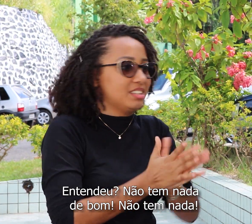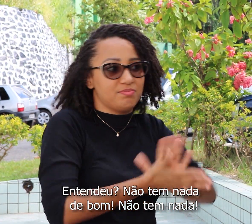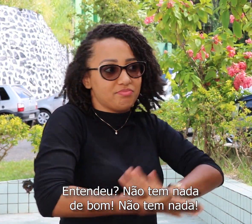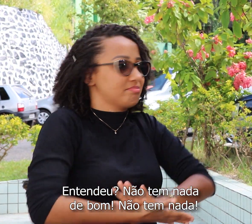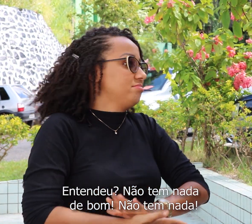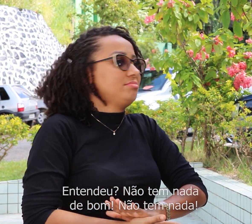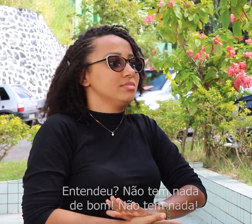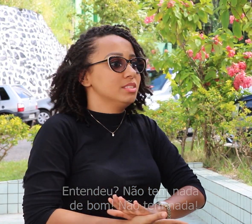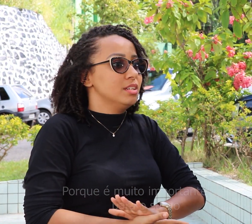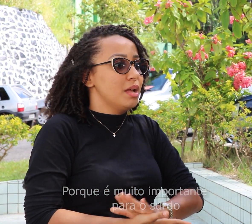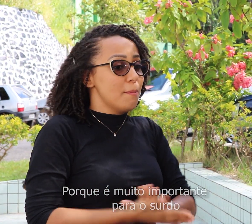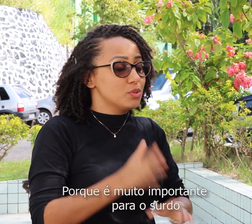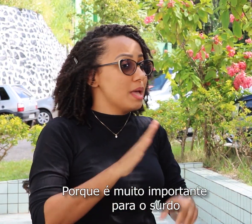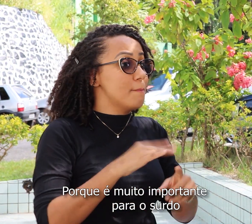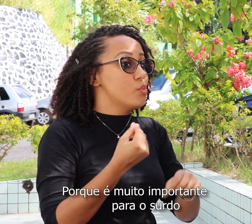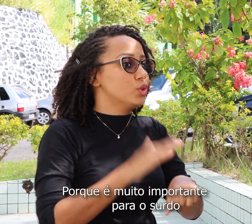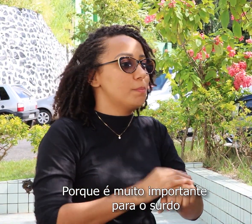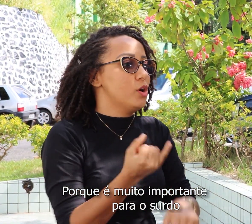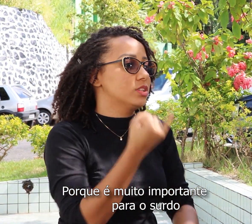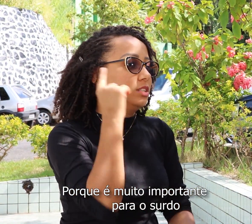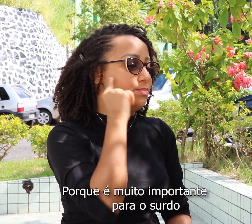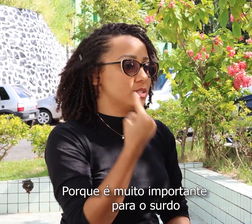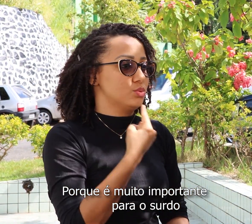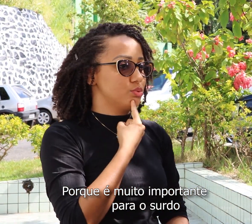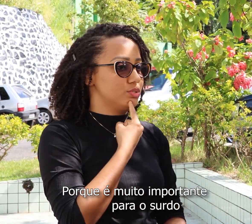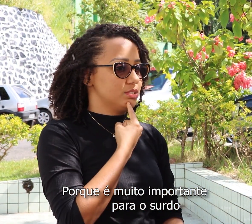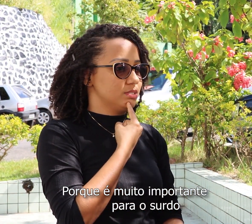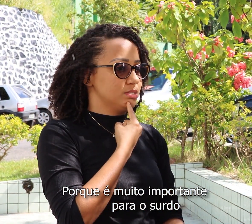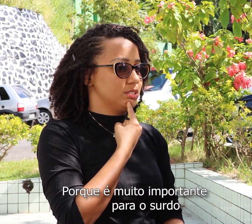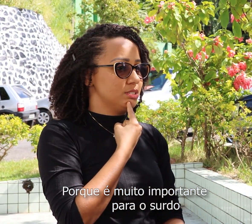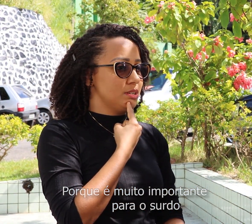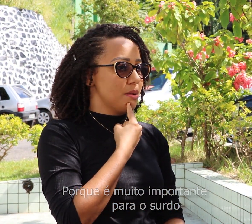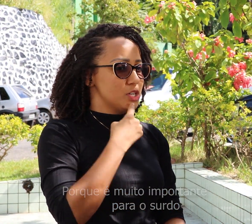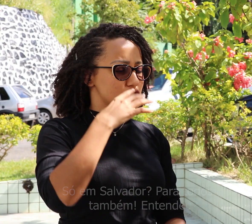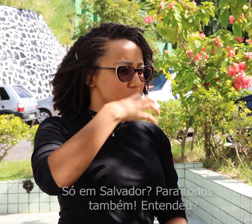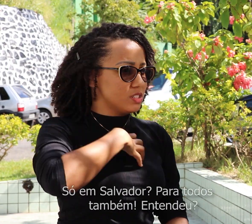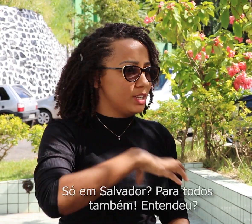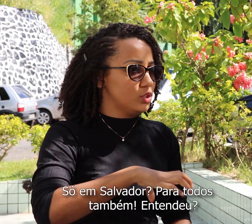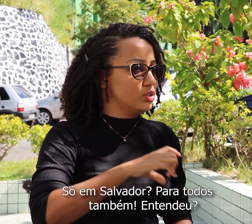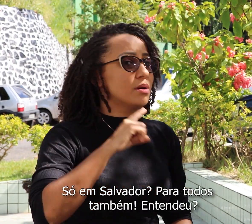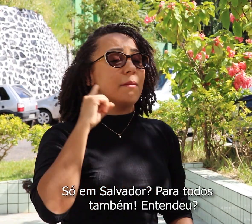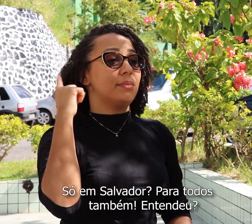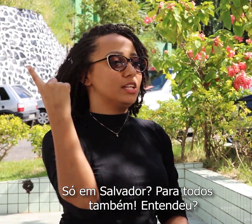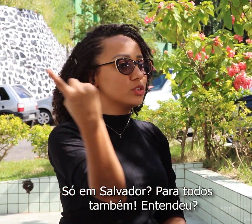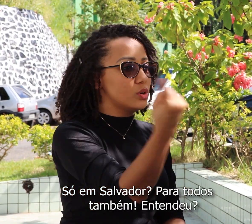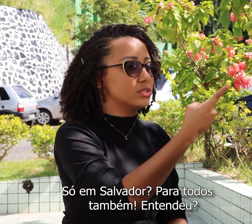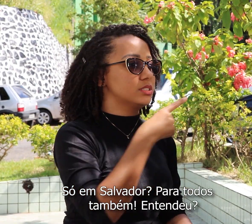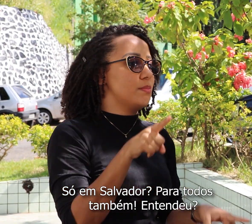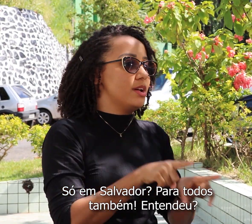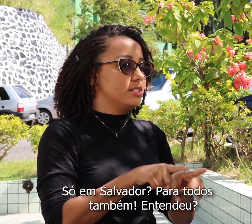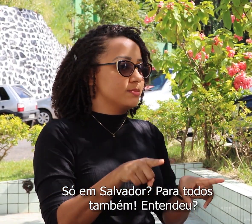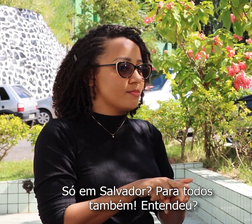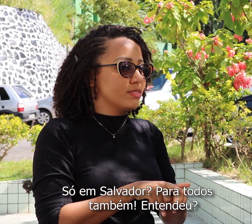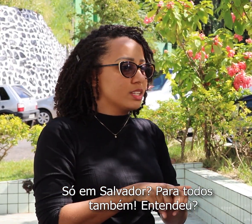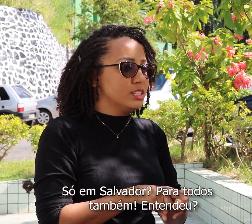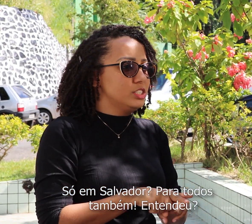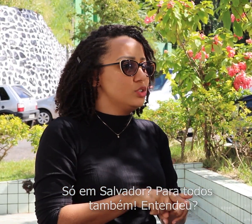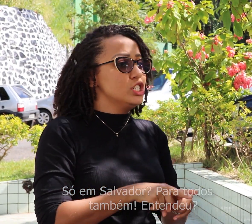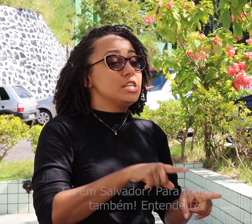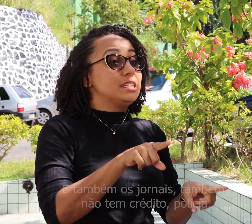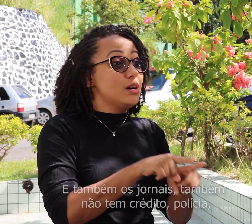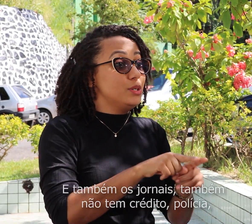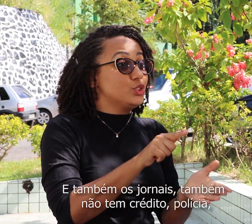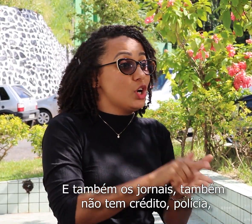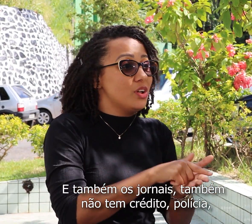tem nada. Você é muito importante para tudo. Então, Salvador, para todos também.